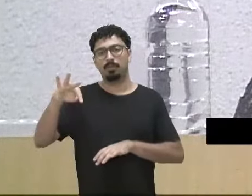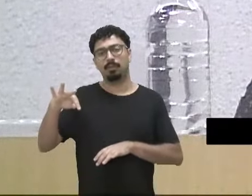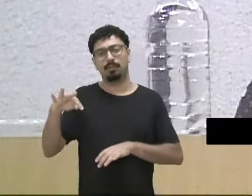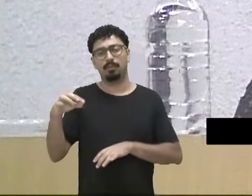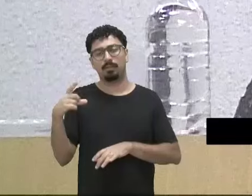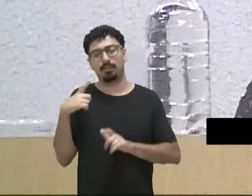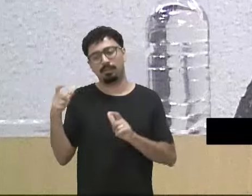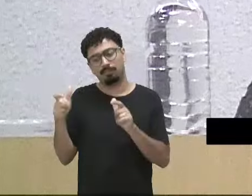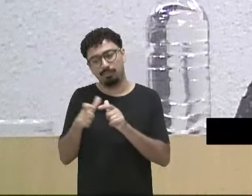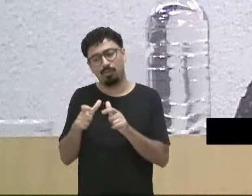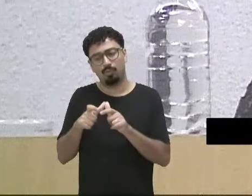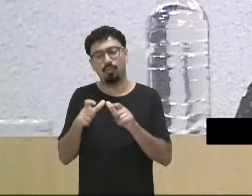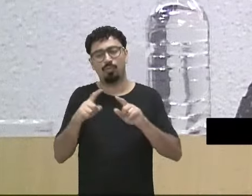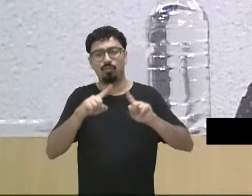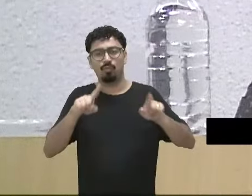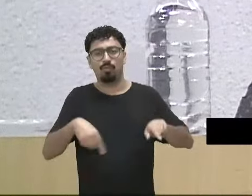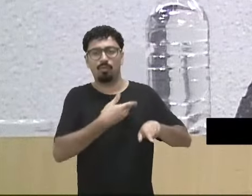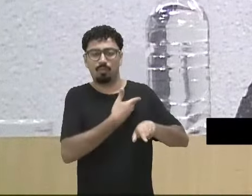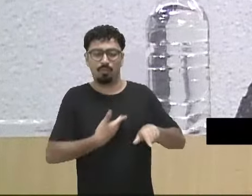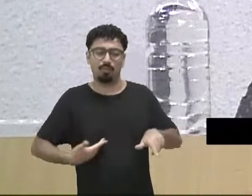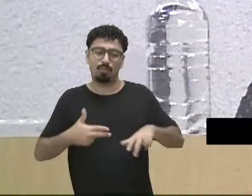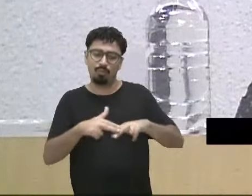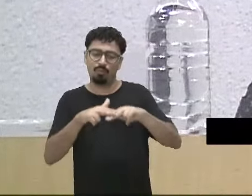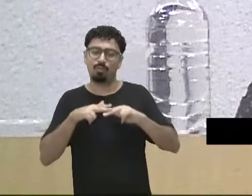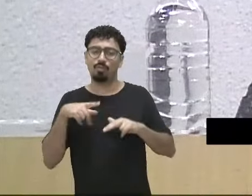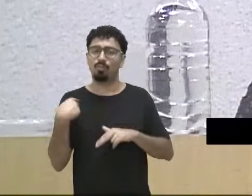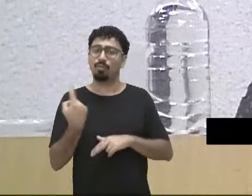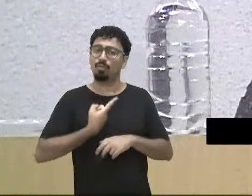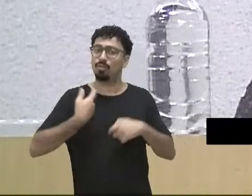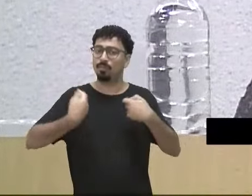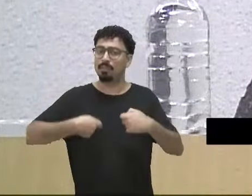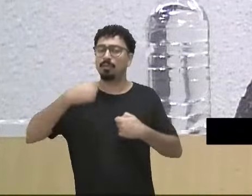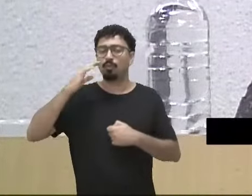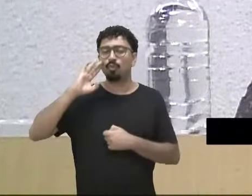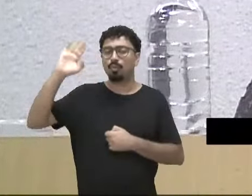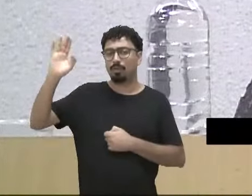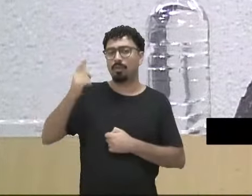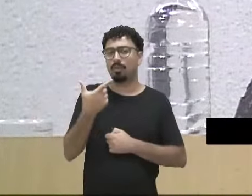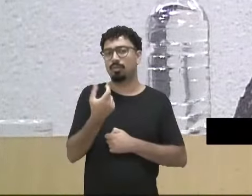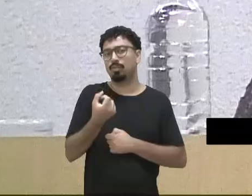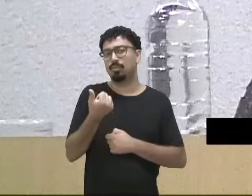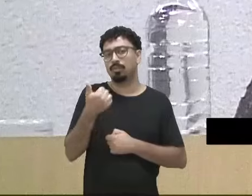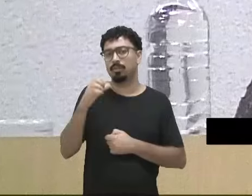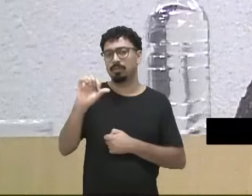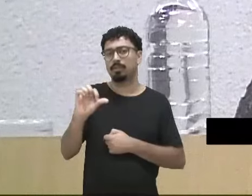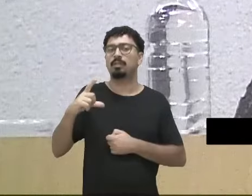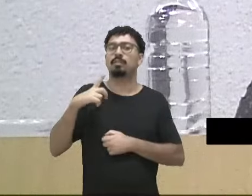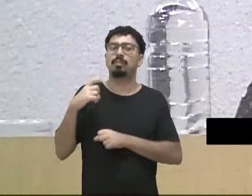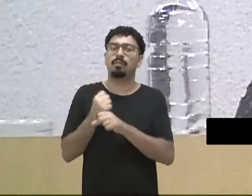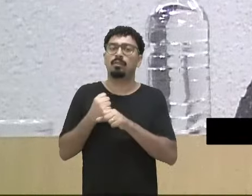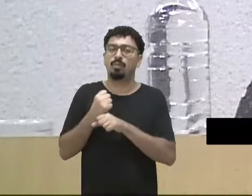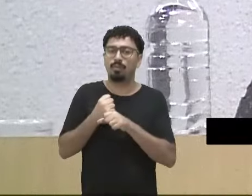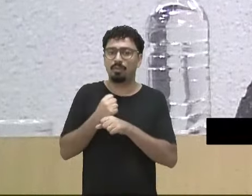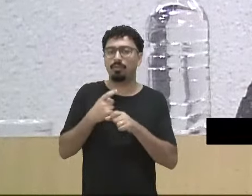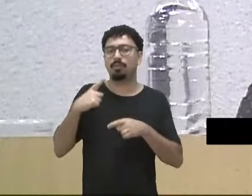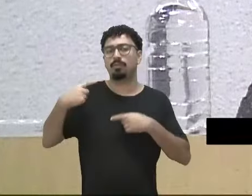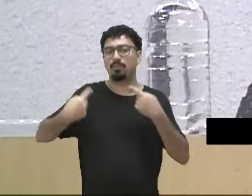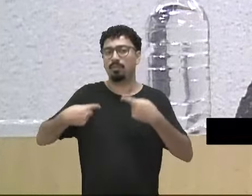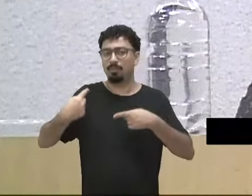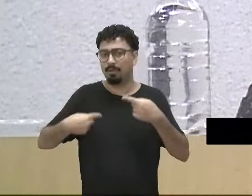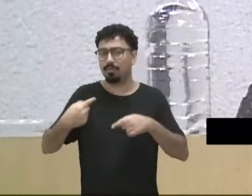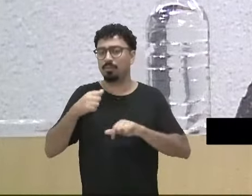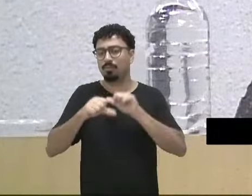servidores, poucos servidores, e aí ao longo do tempo a gente teve que dar algumas prioridades, né? Em 2019 foi o ano que estava sendo discutida a reforma